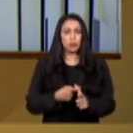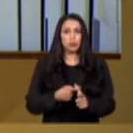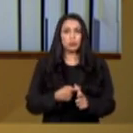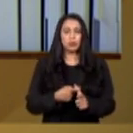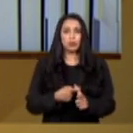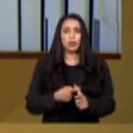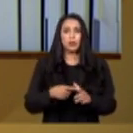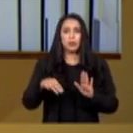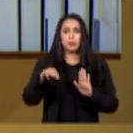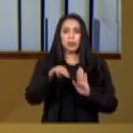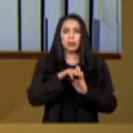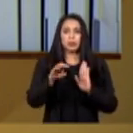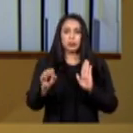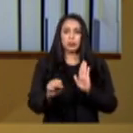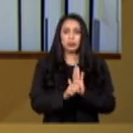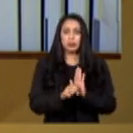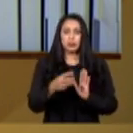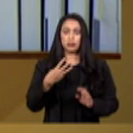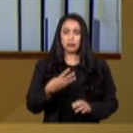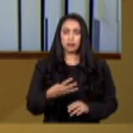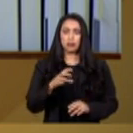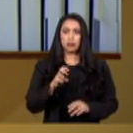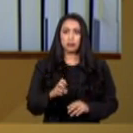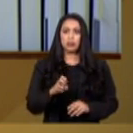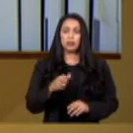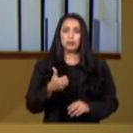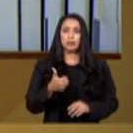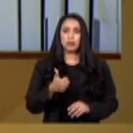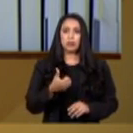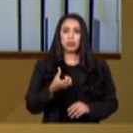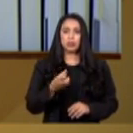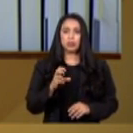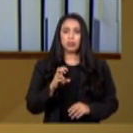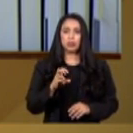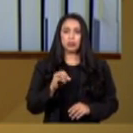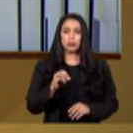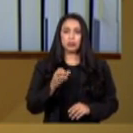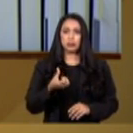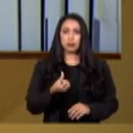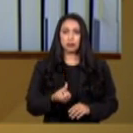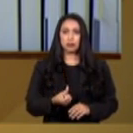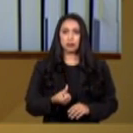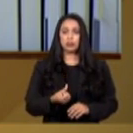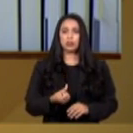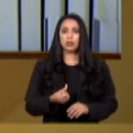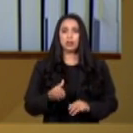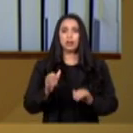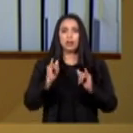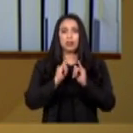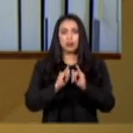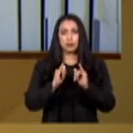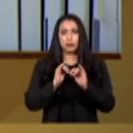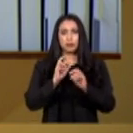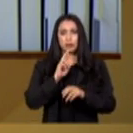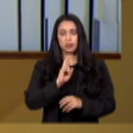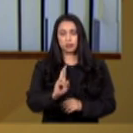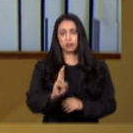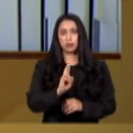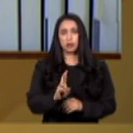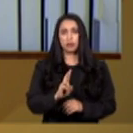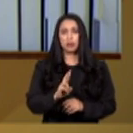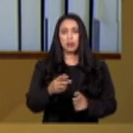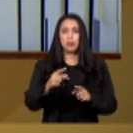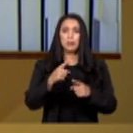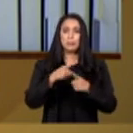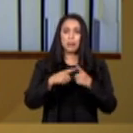segurança 35506 proclamando o resultado parcial do voto do eminente